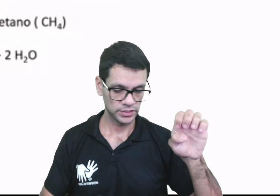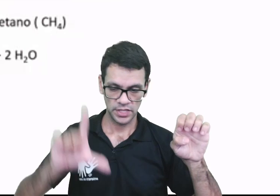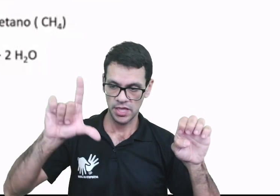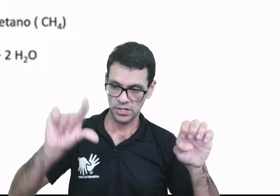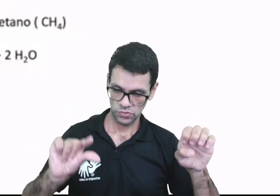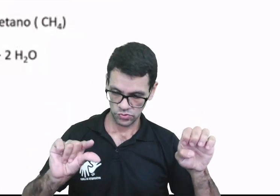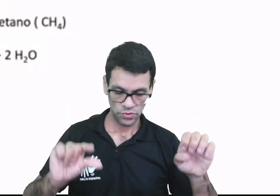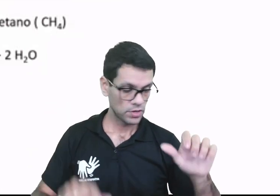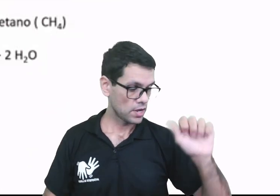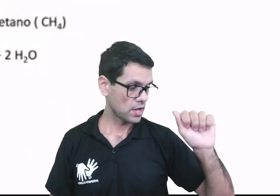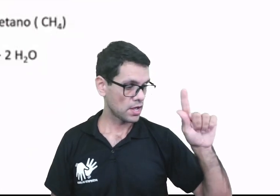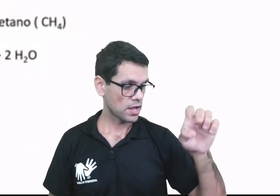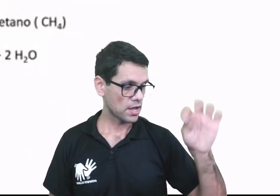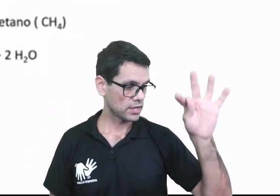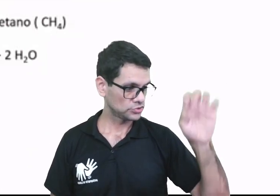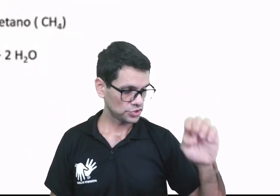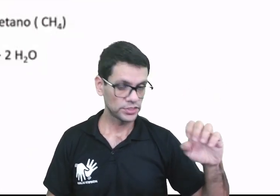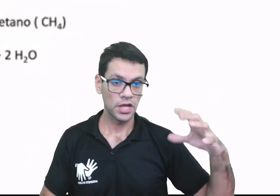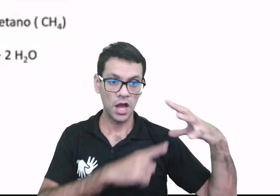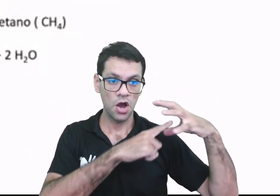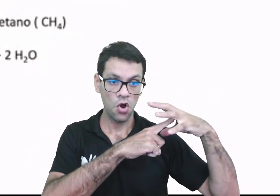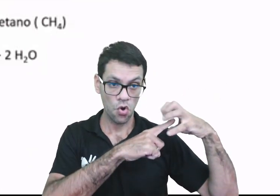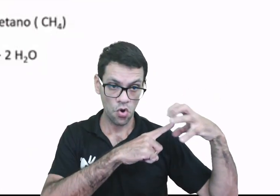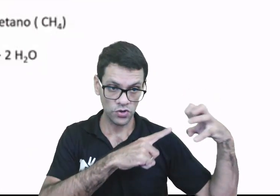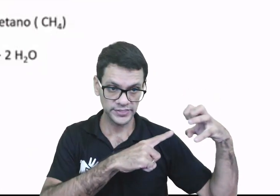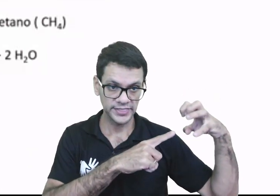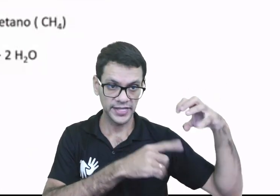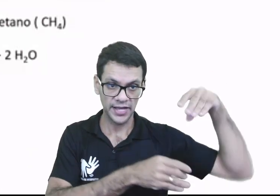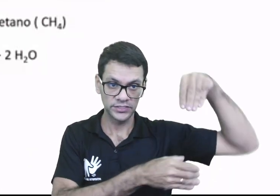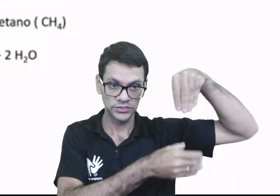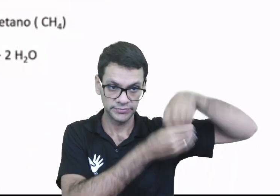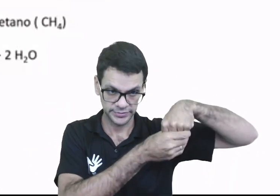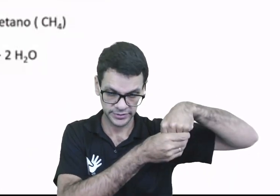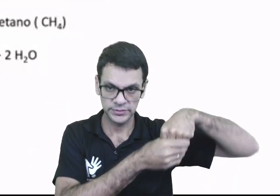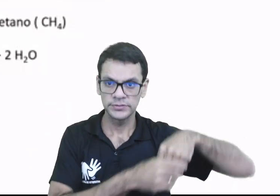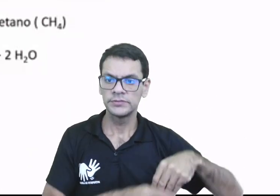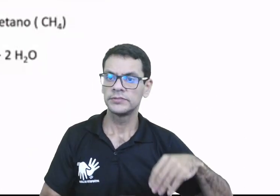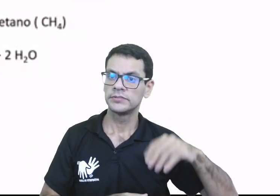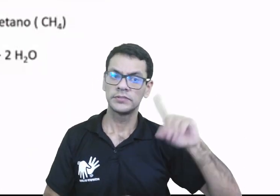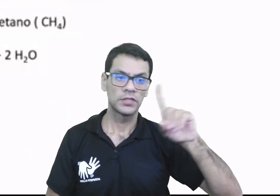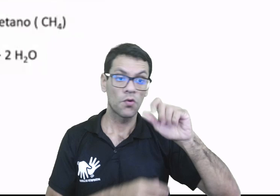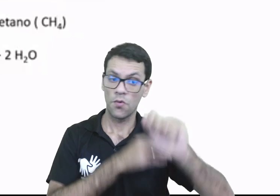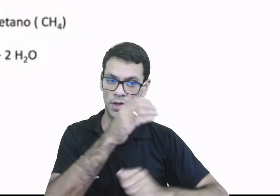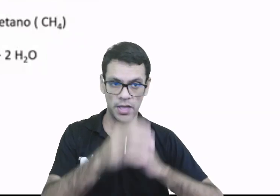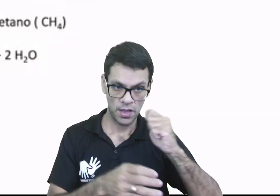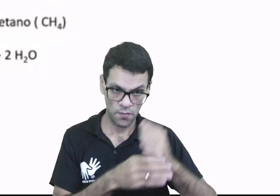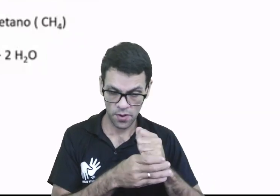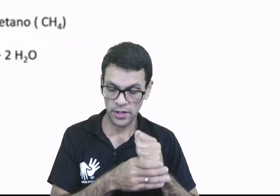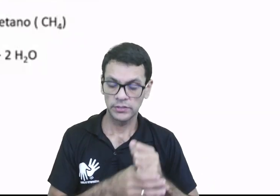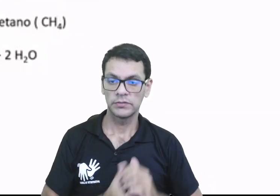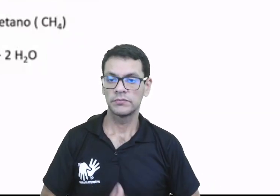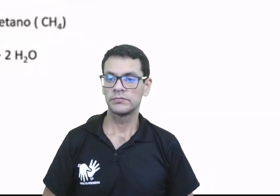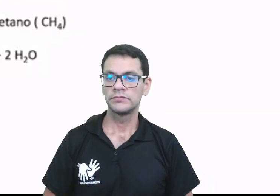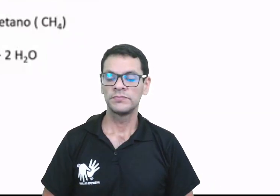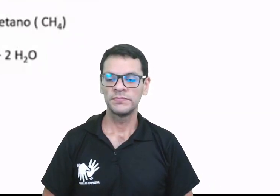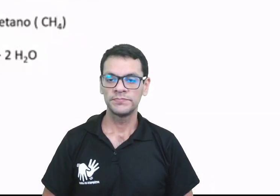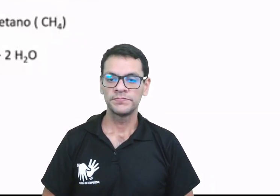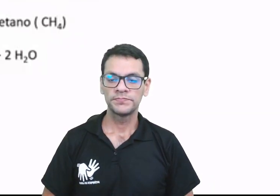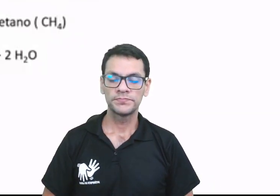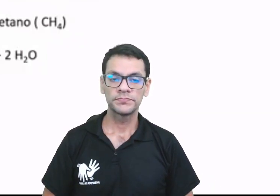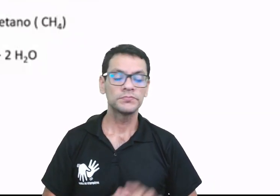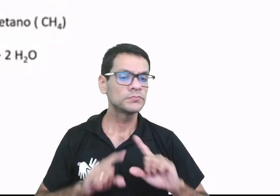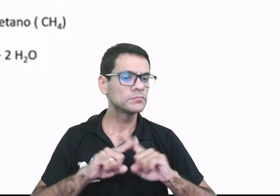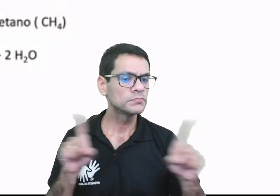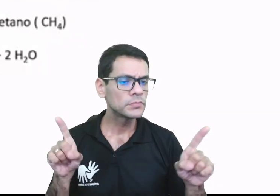é o átomo. Aqui, ó, acontece com o átomo, né? NOx, perda de elétrons. Oxidação é com o átomo. Mas o